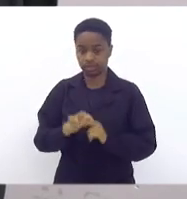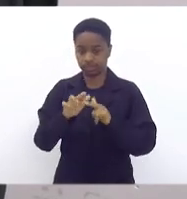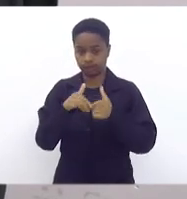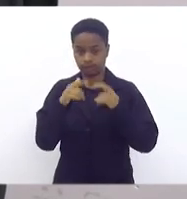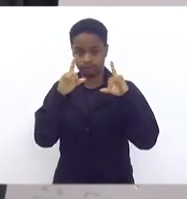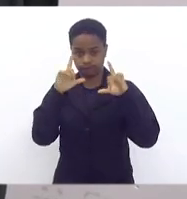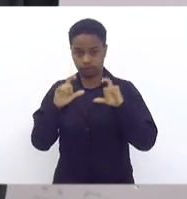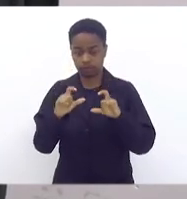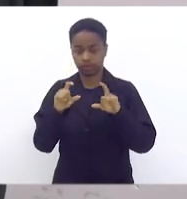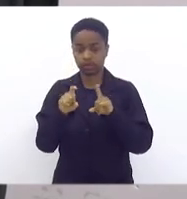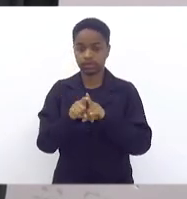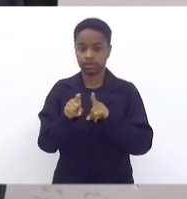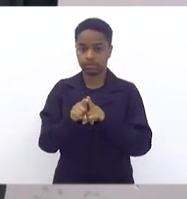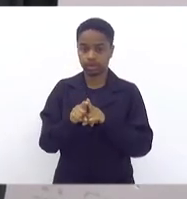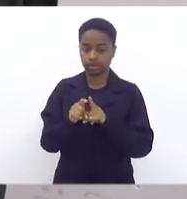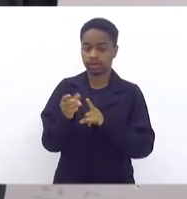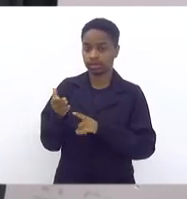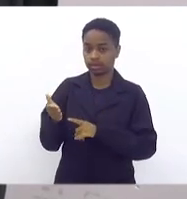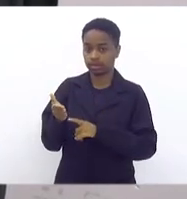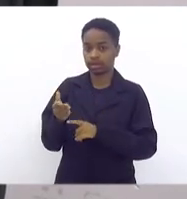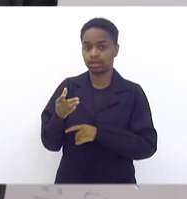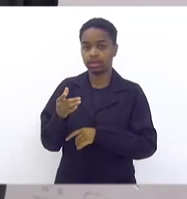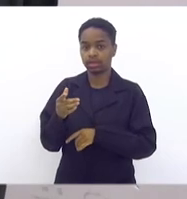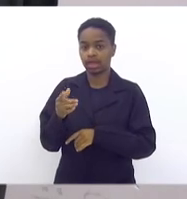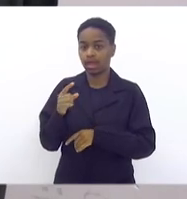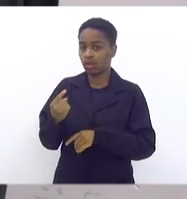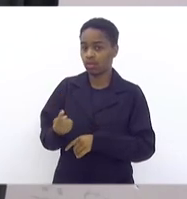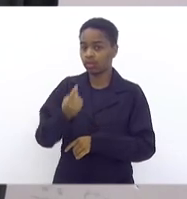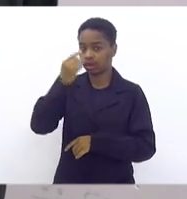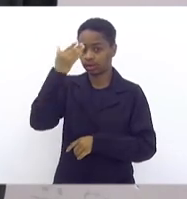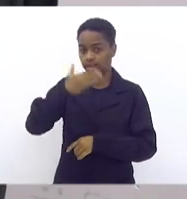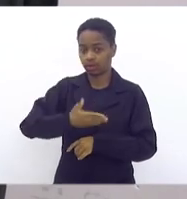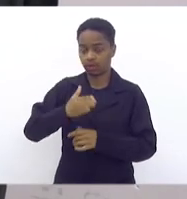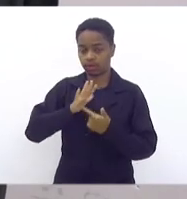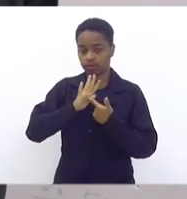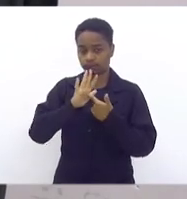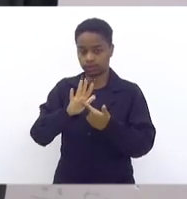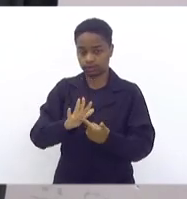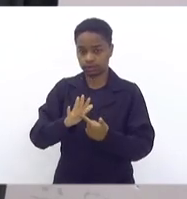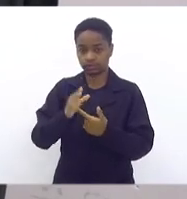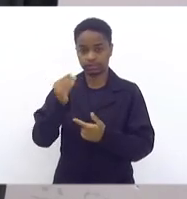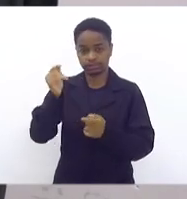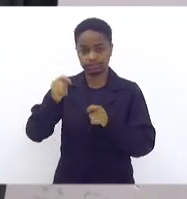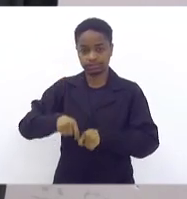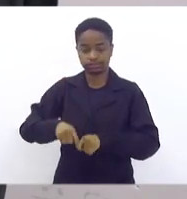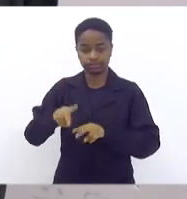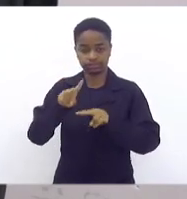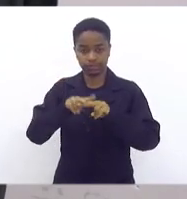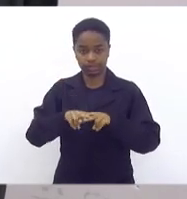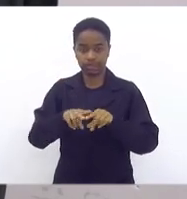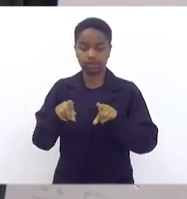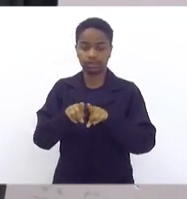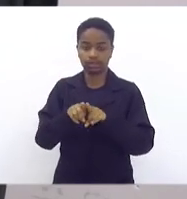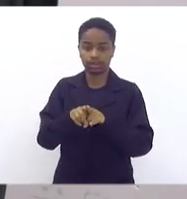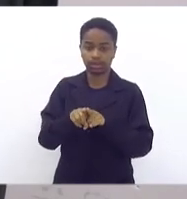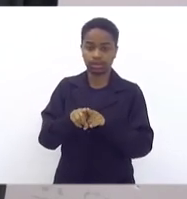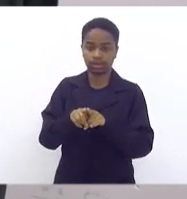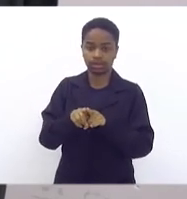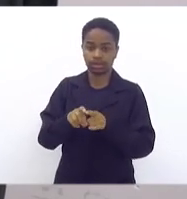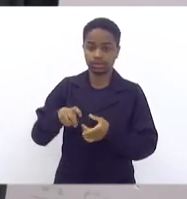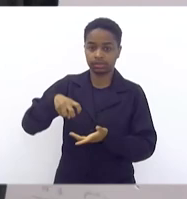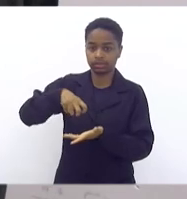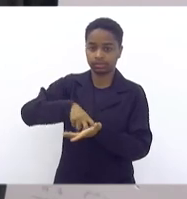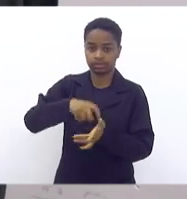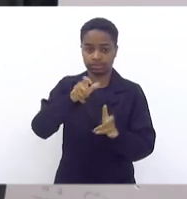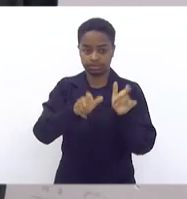que isso seja utilizado como um único elemento de prova para a a prisão e possível condenação dessas pessoas